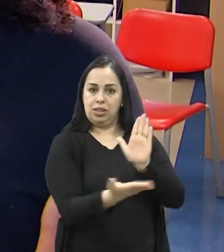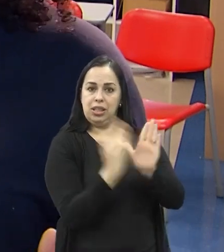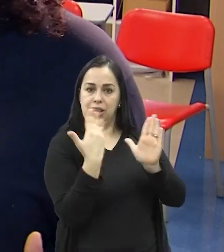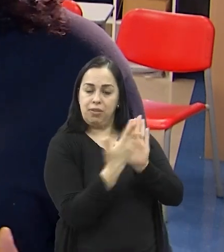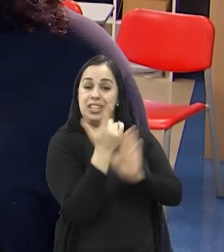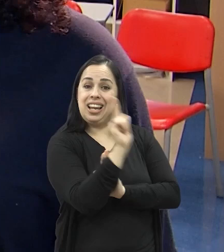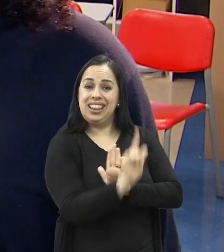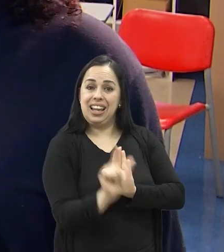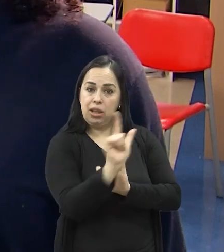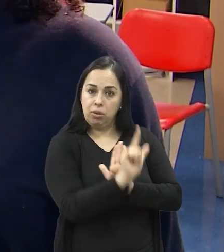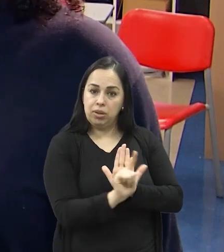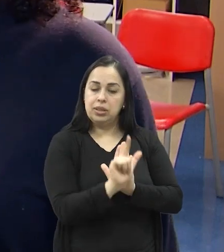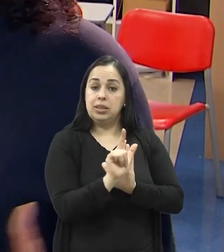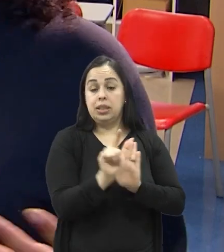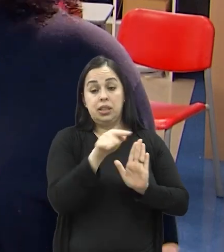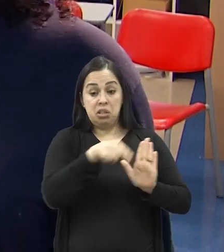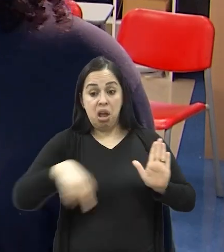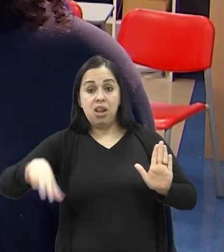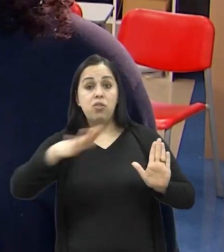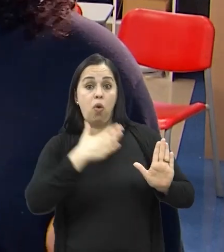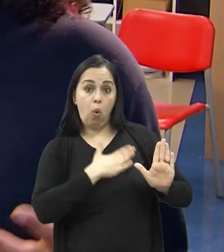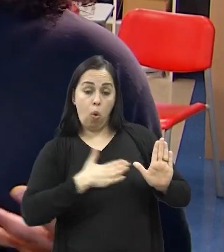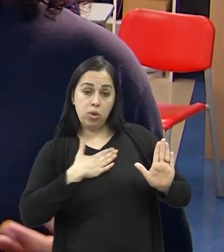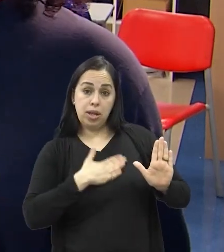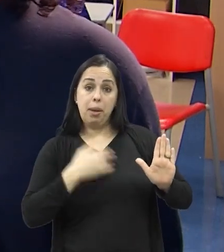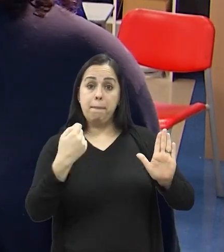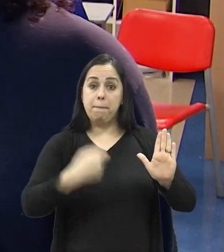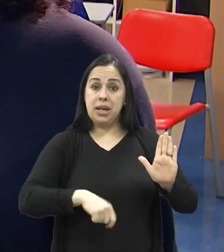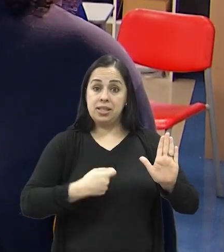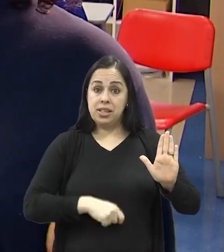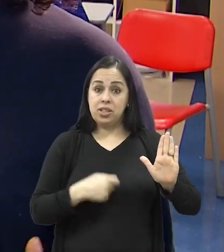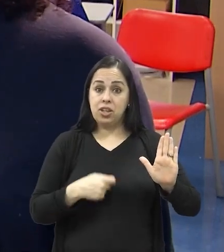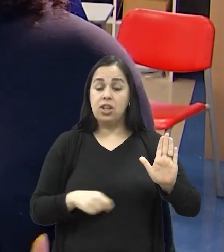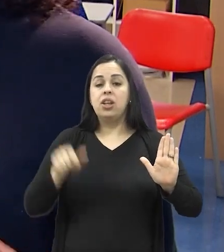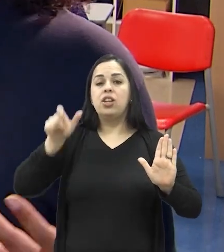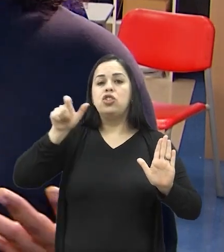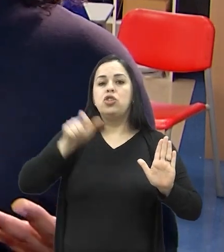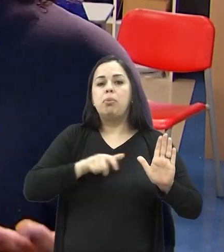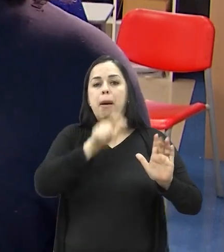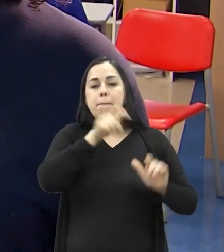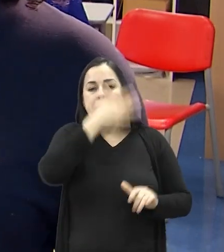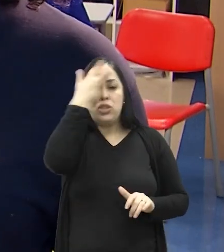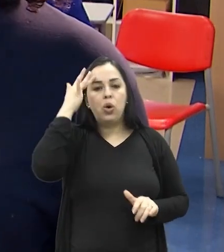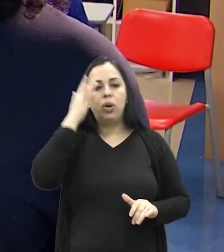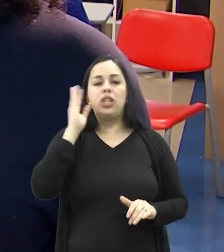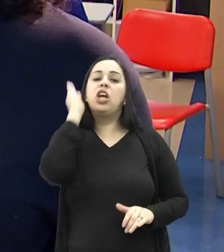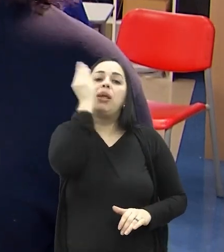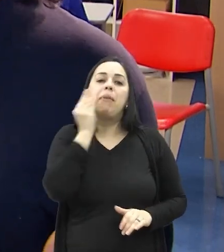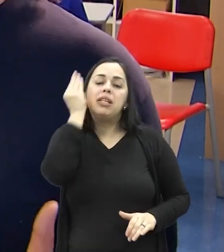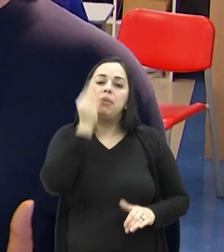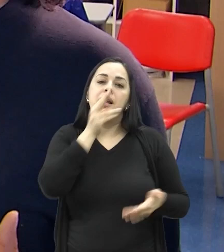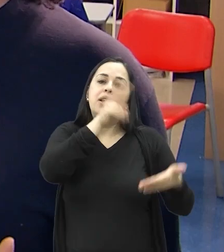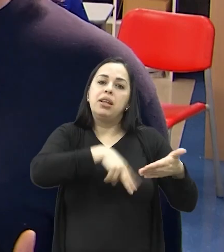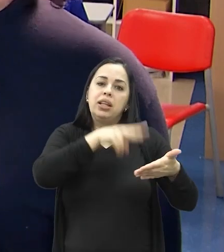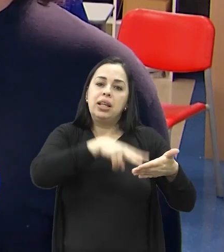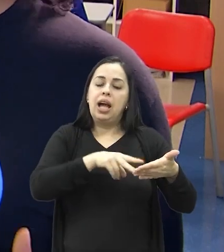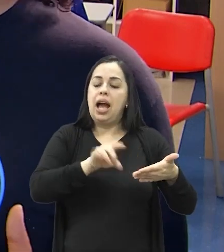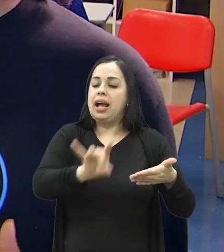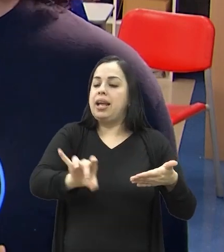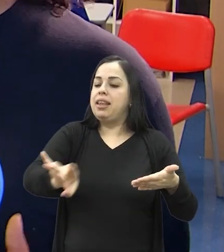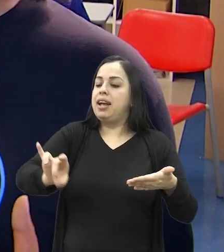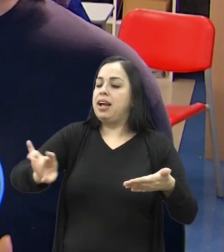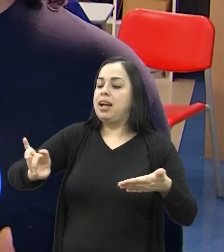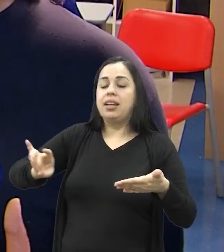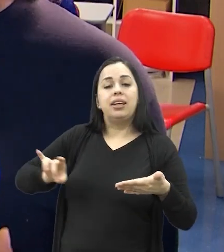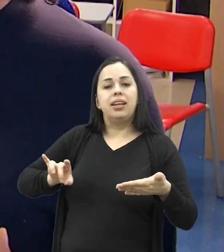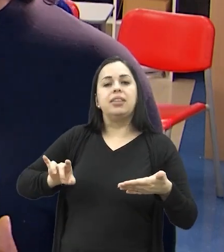livros literários interessantes e que precisam de um leitor mais experiente. E aí cada